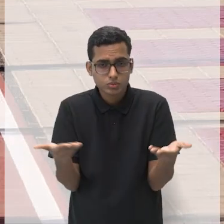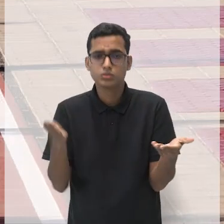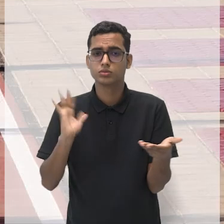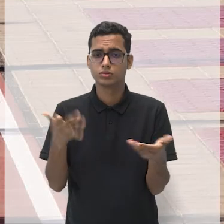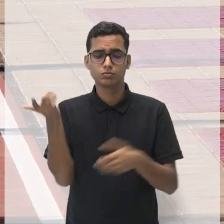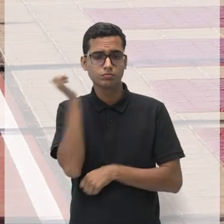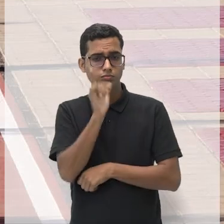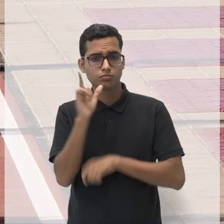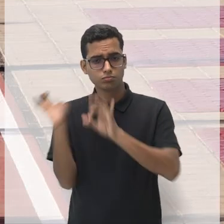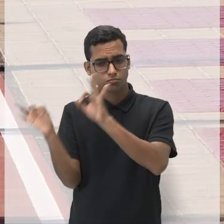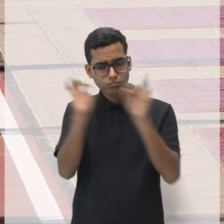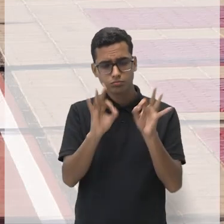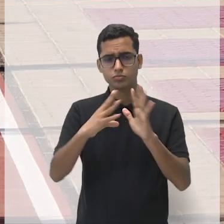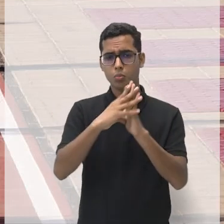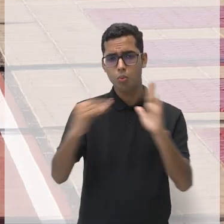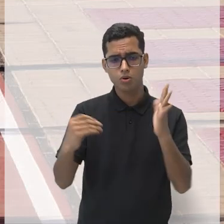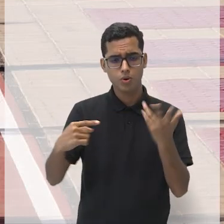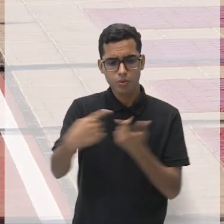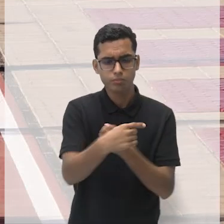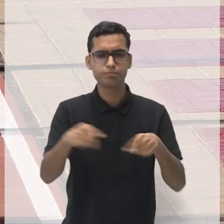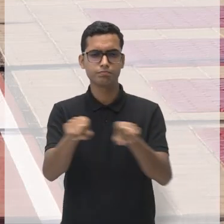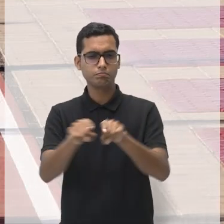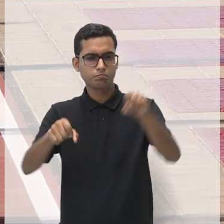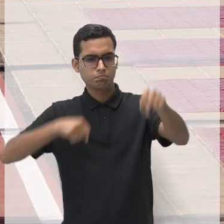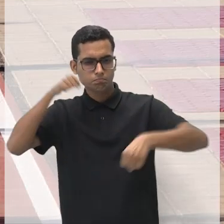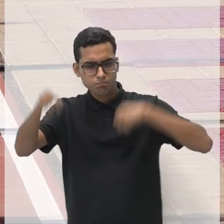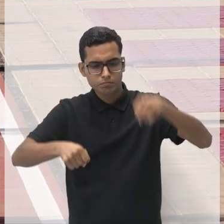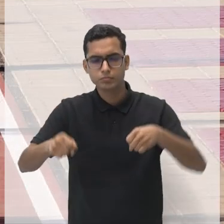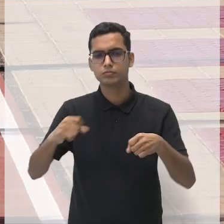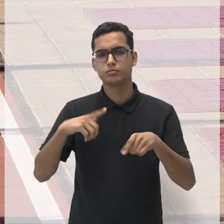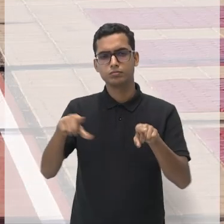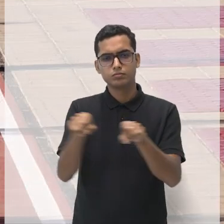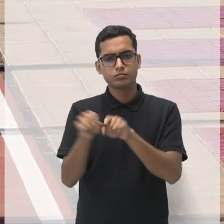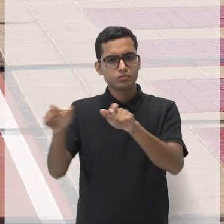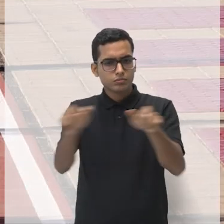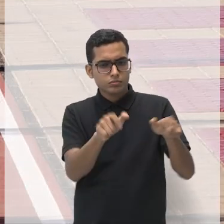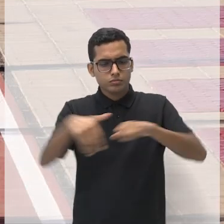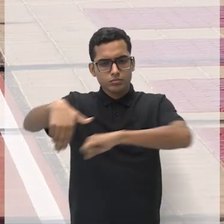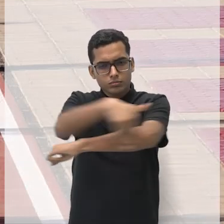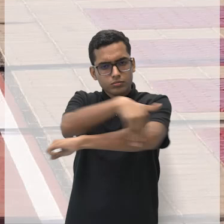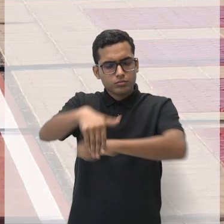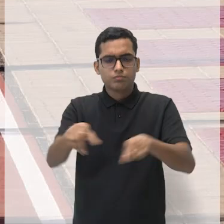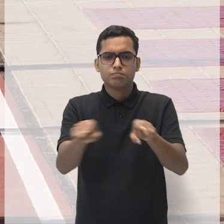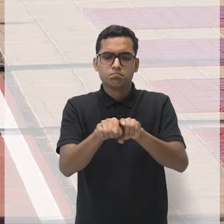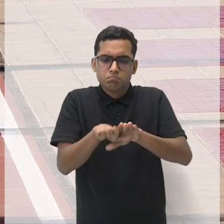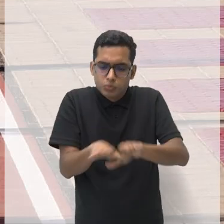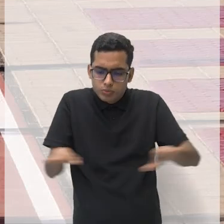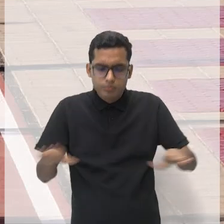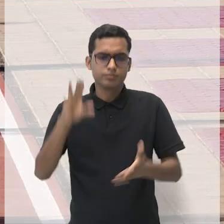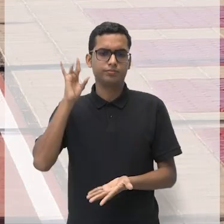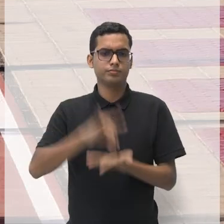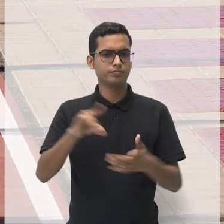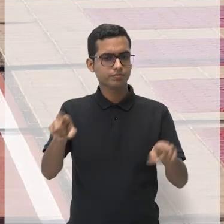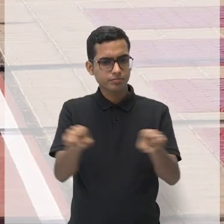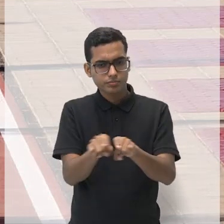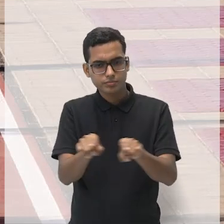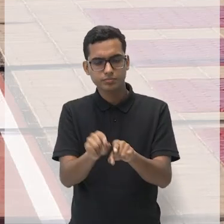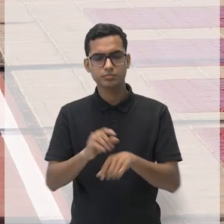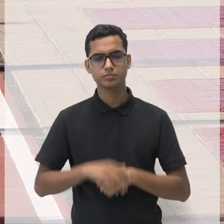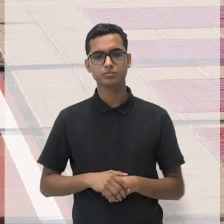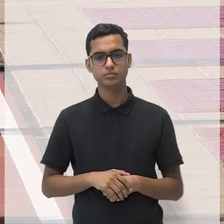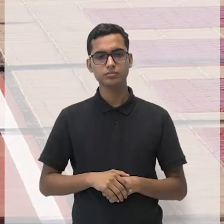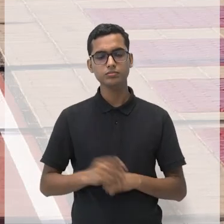aí vários modelos, para vários lugares, para a estrada, para a pista, né? Até mesmo